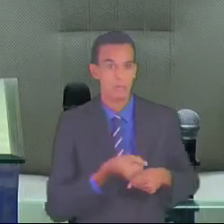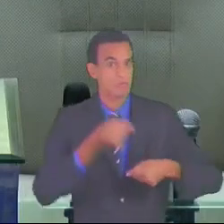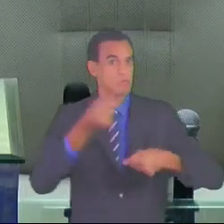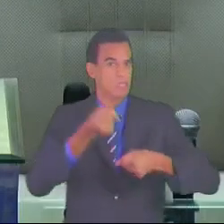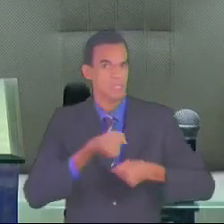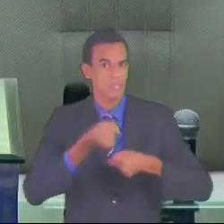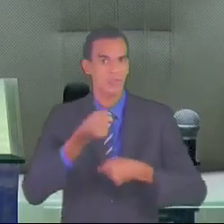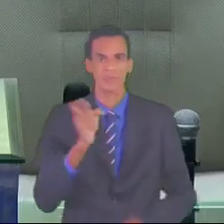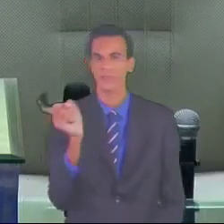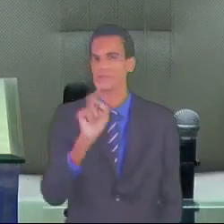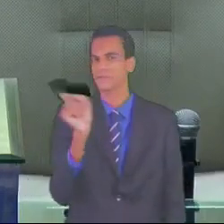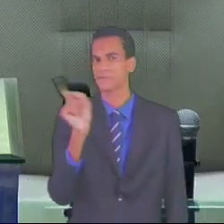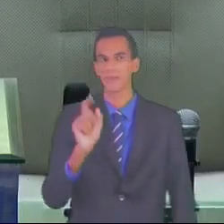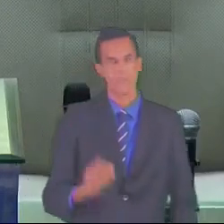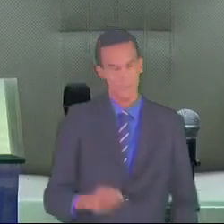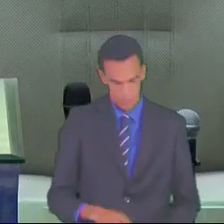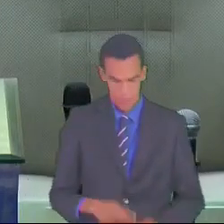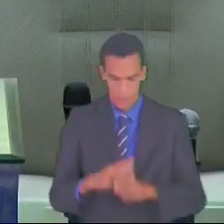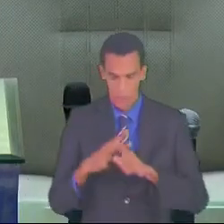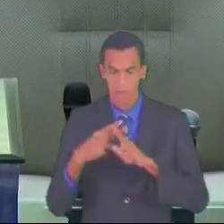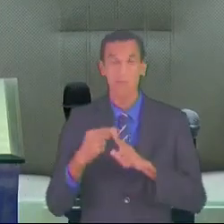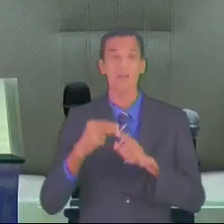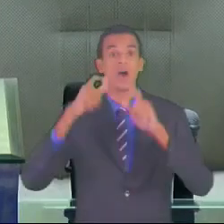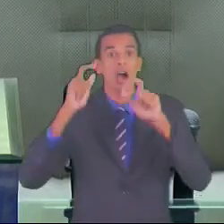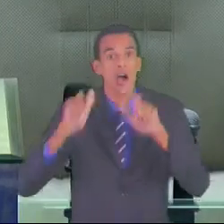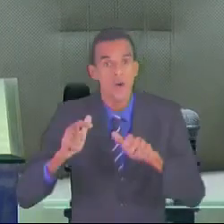A vitória está nas mãos de Deus.